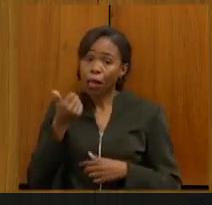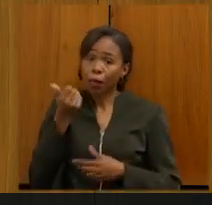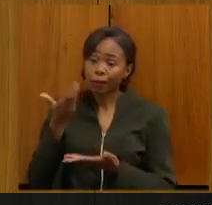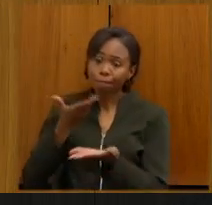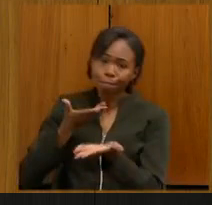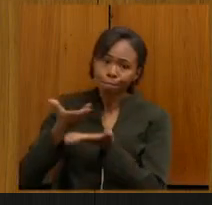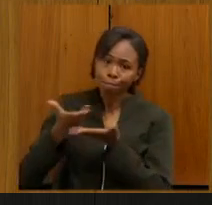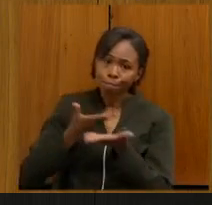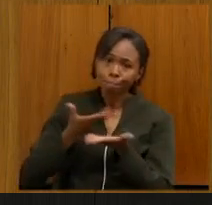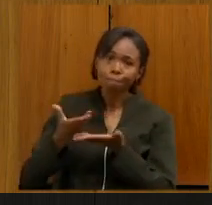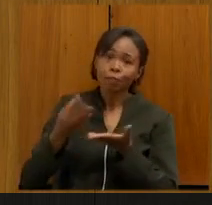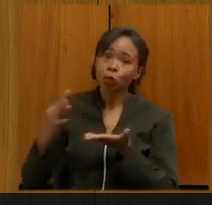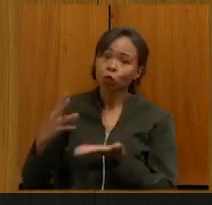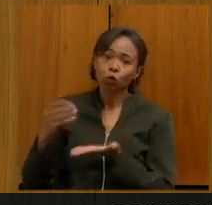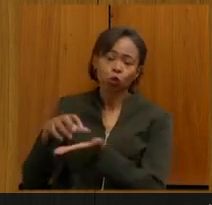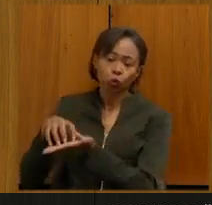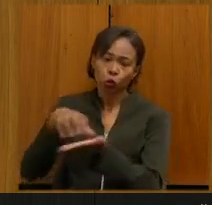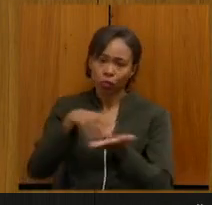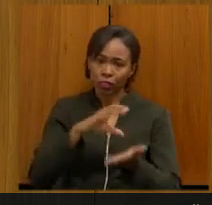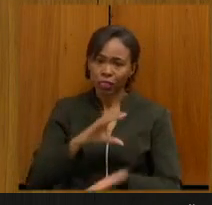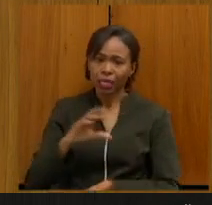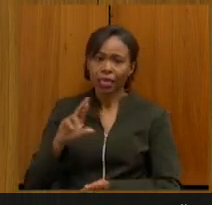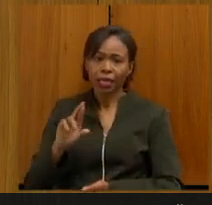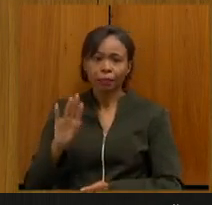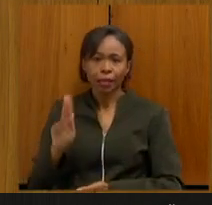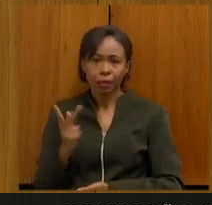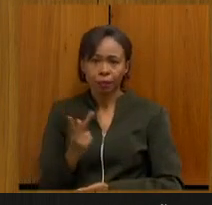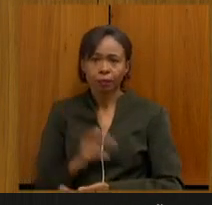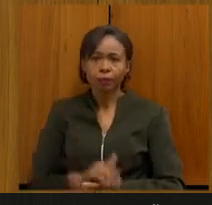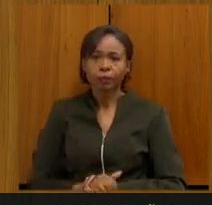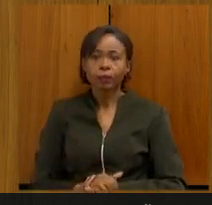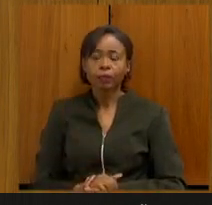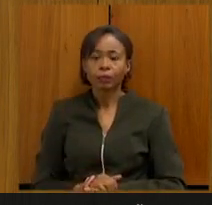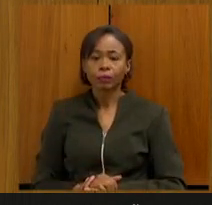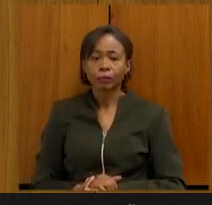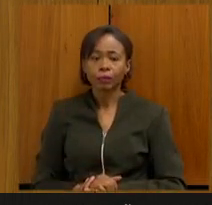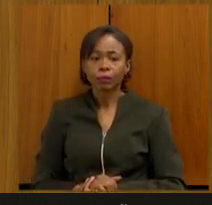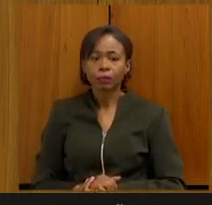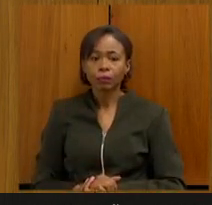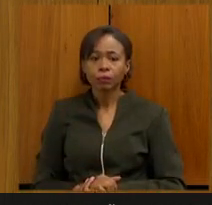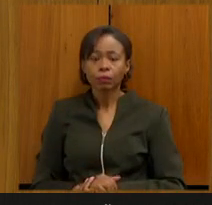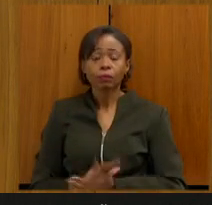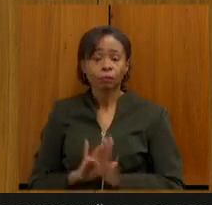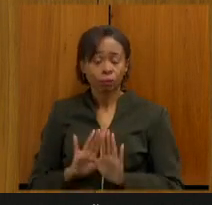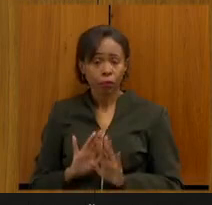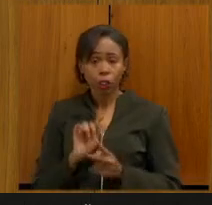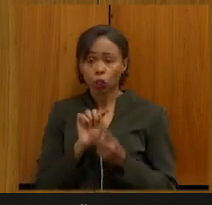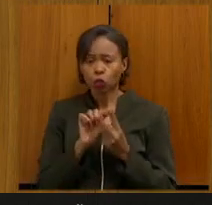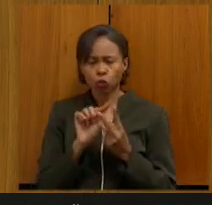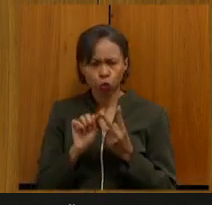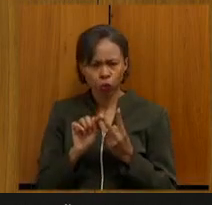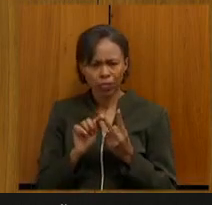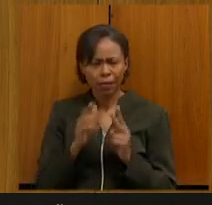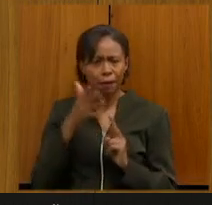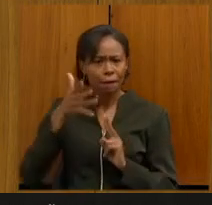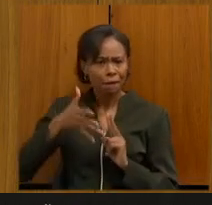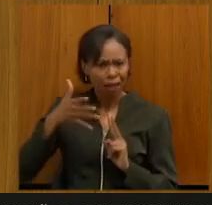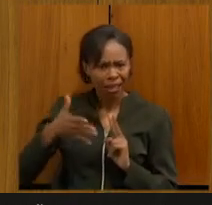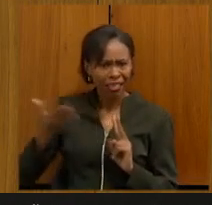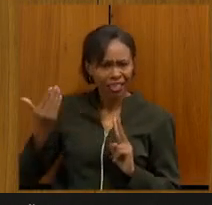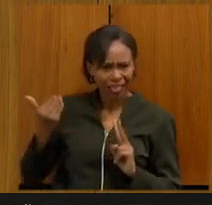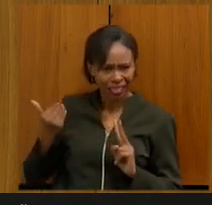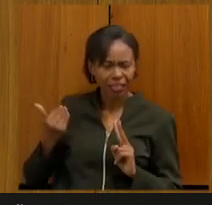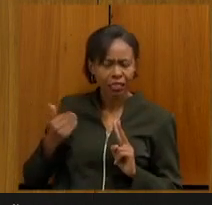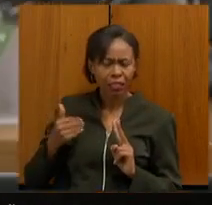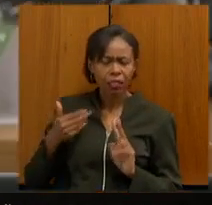com todos os RH sem E aí basicamente queria e fala saque preponderante em